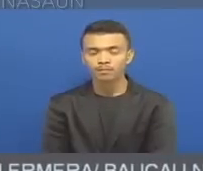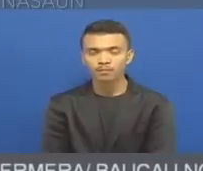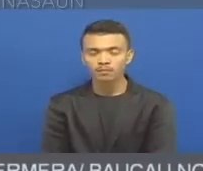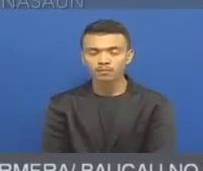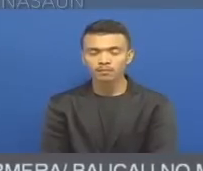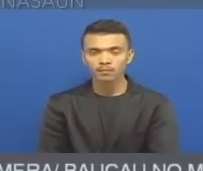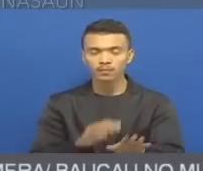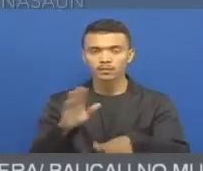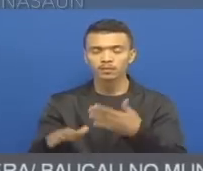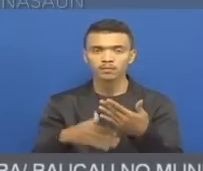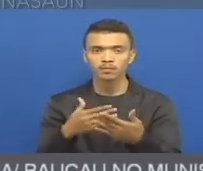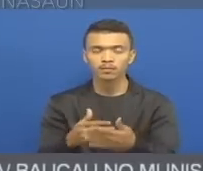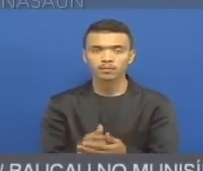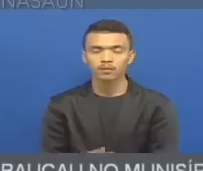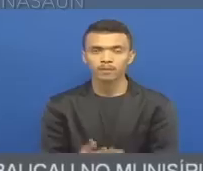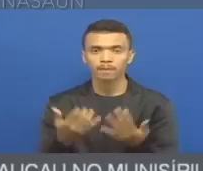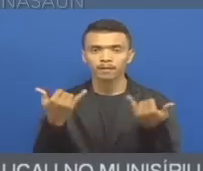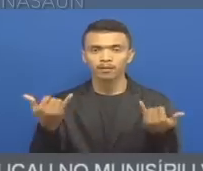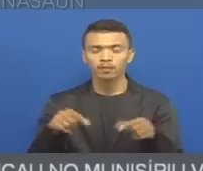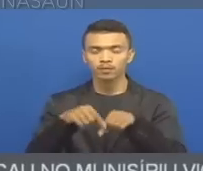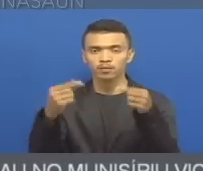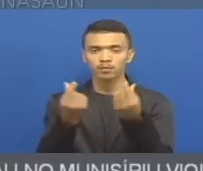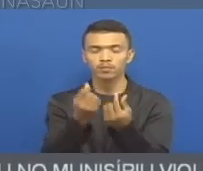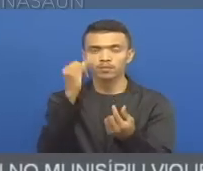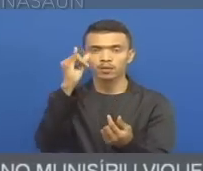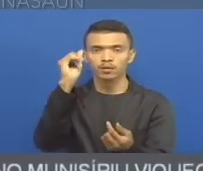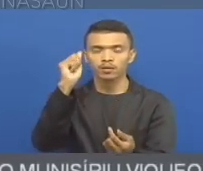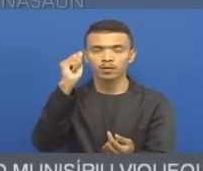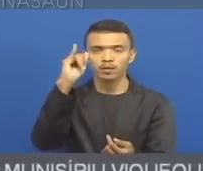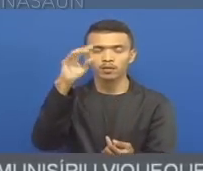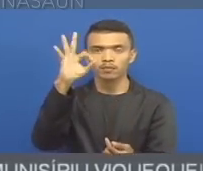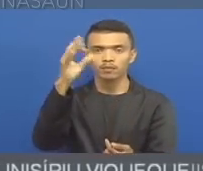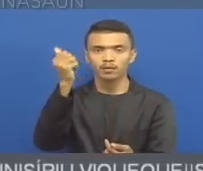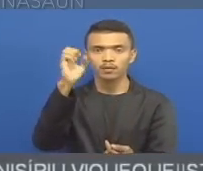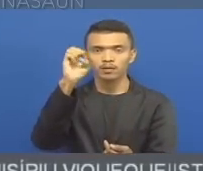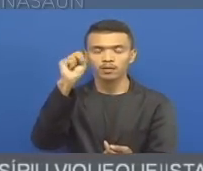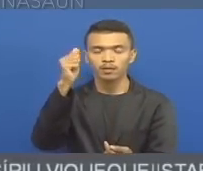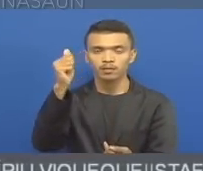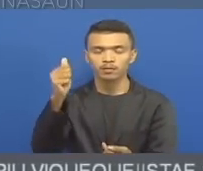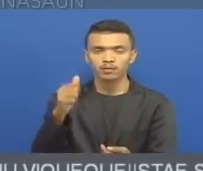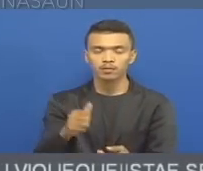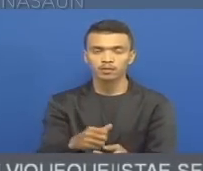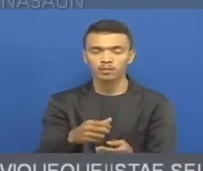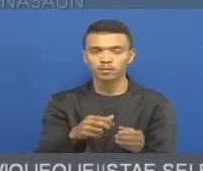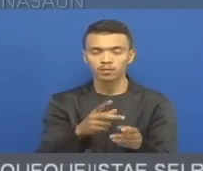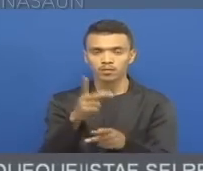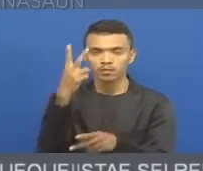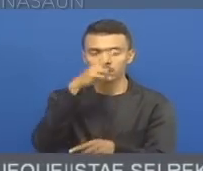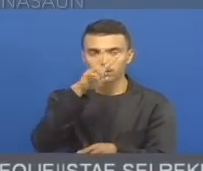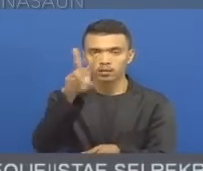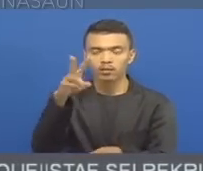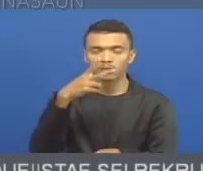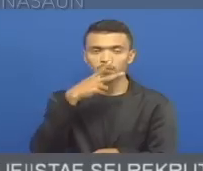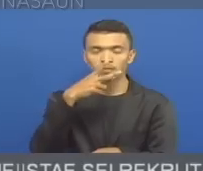De convintes no telespectadores RTDL, o RIN, equipa Rússia IFA-SIP, halo inspeção na fiscalização, onde controla a